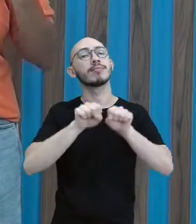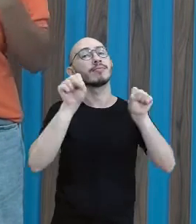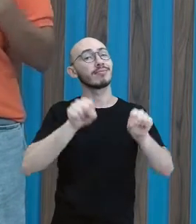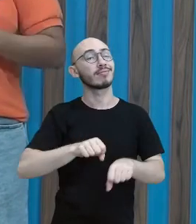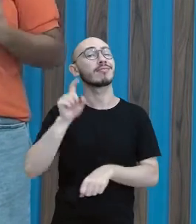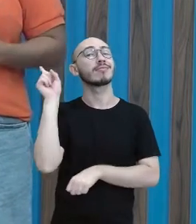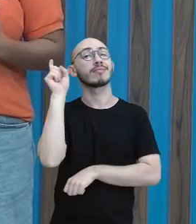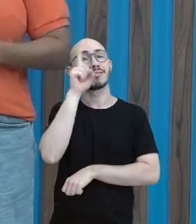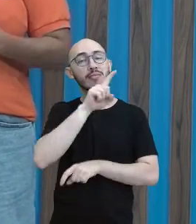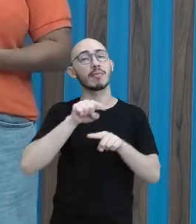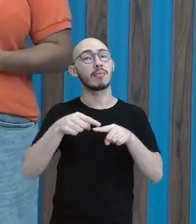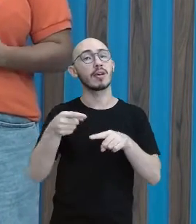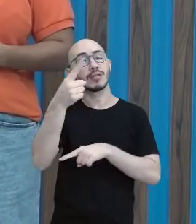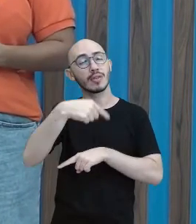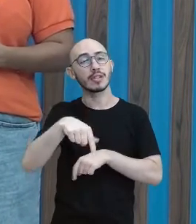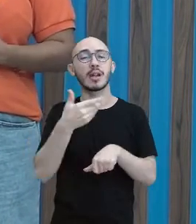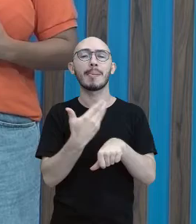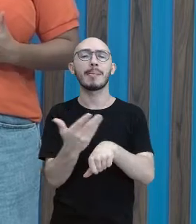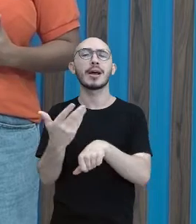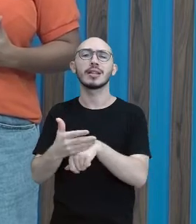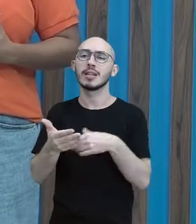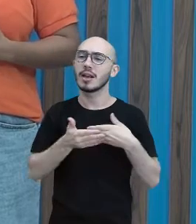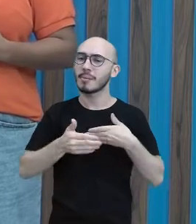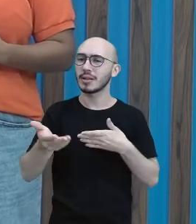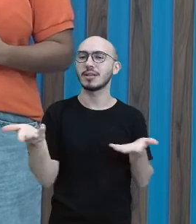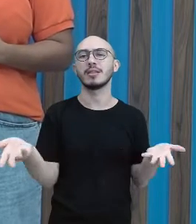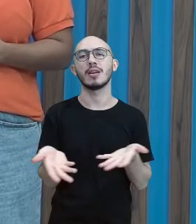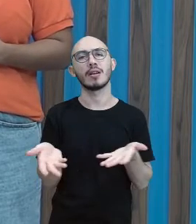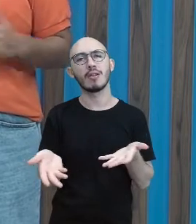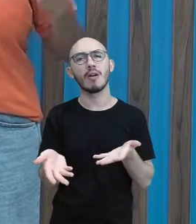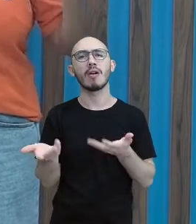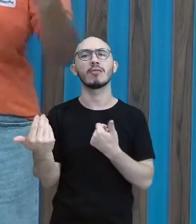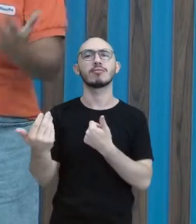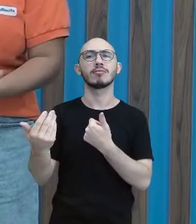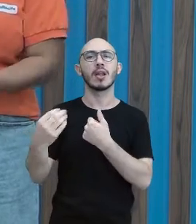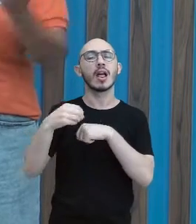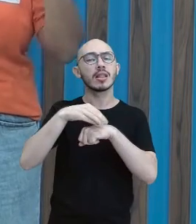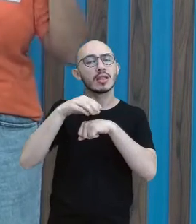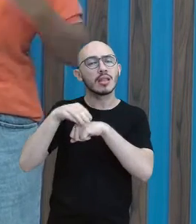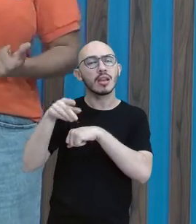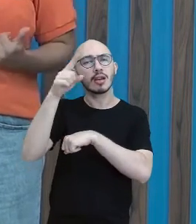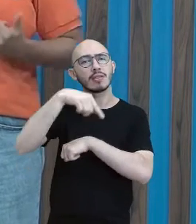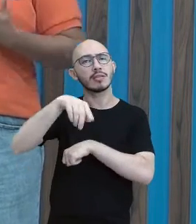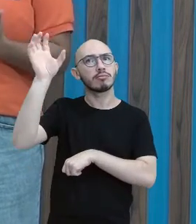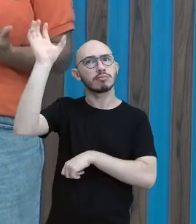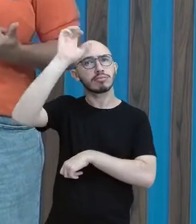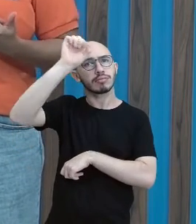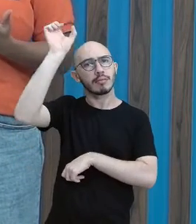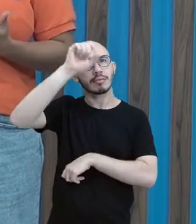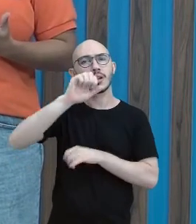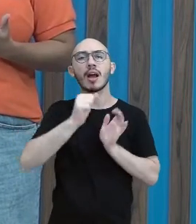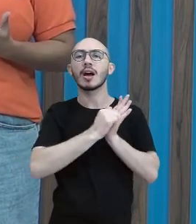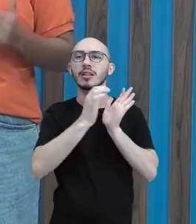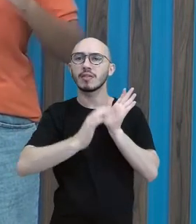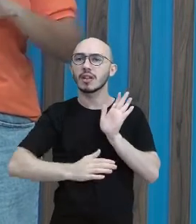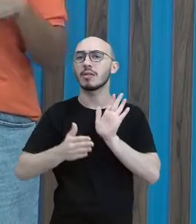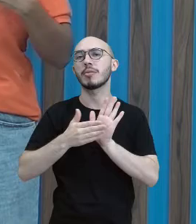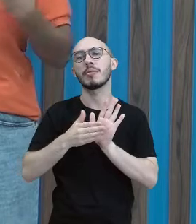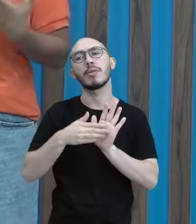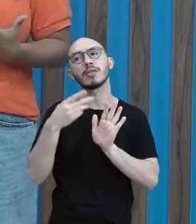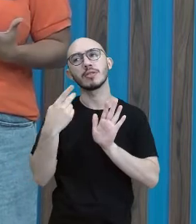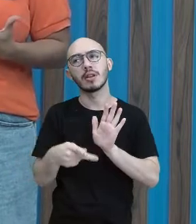mas exercitem a escrita de agora. Peguem essas diquinhas, façam as atividades que eu proponho,